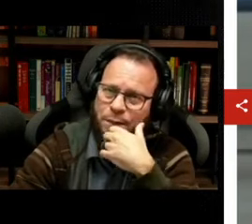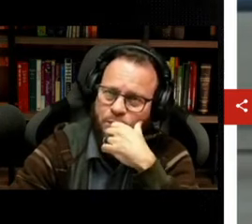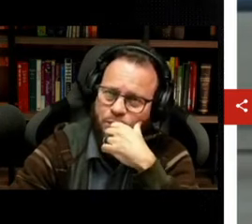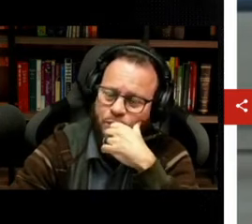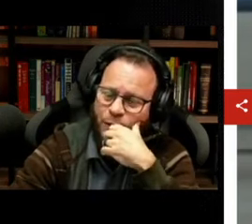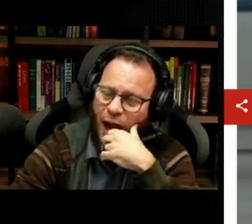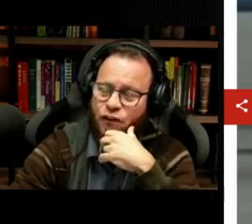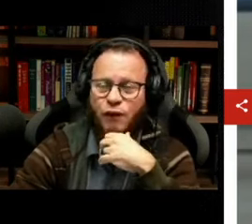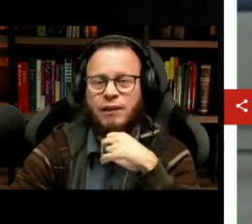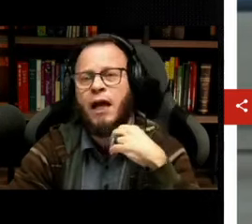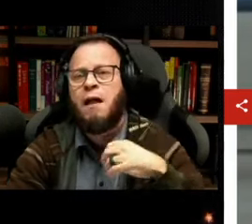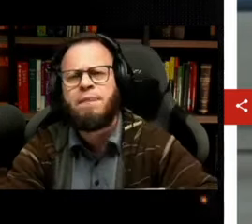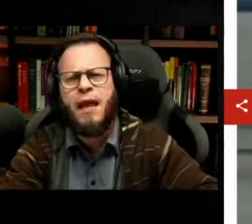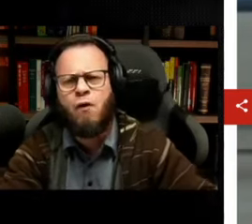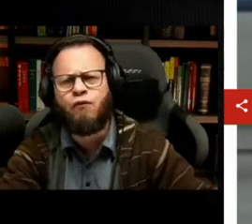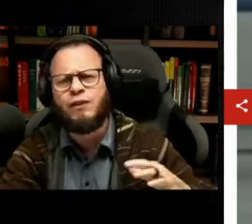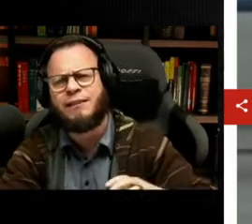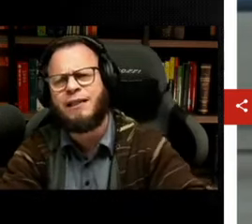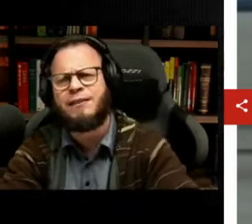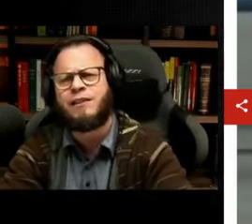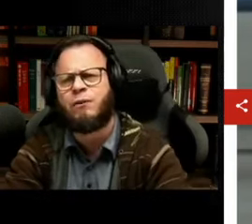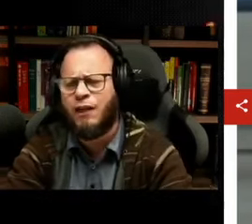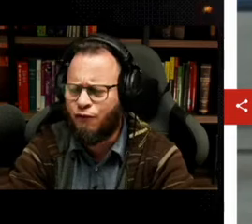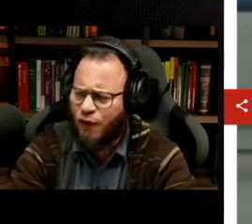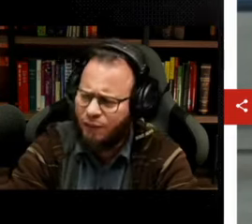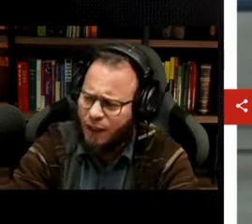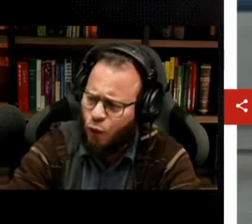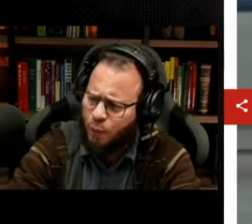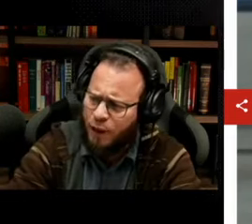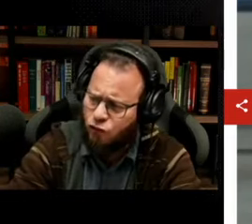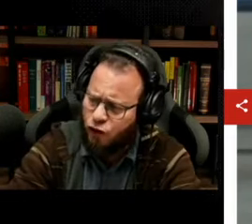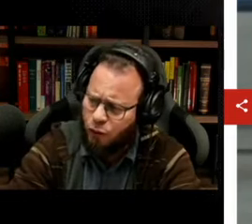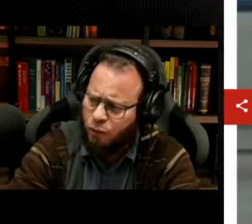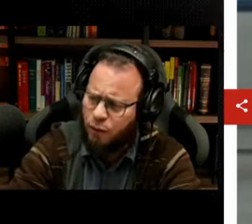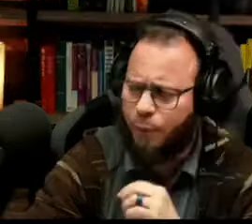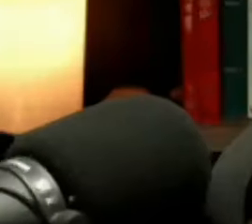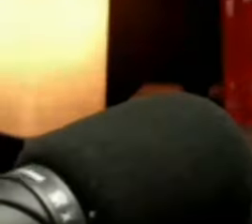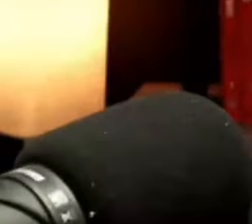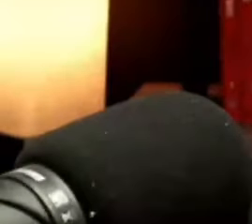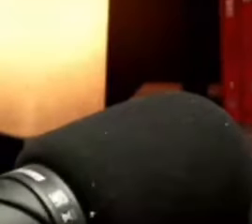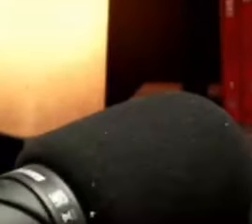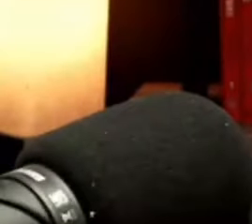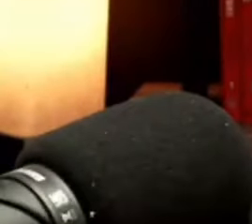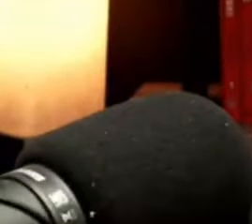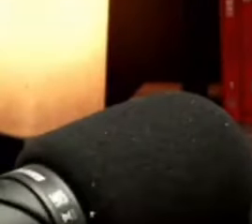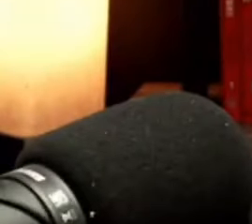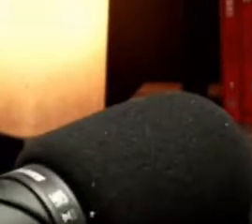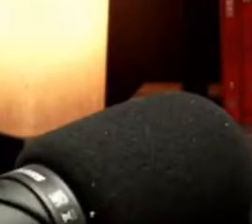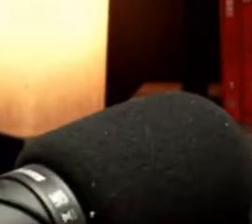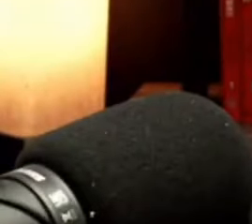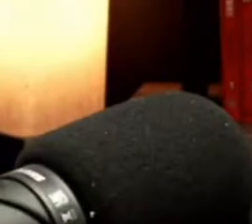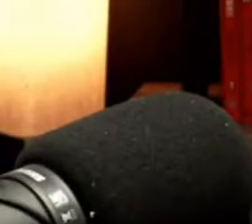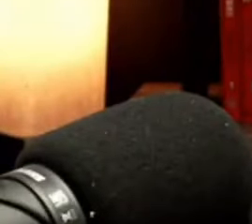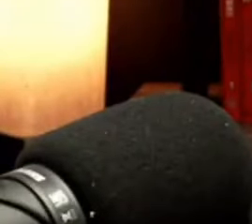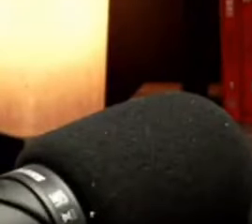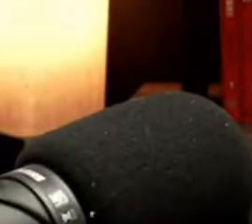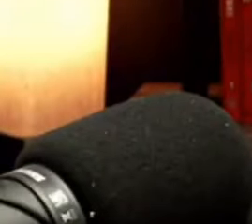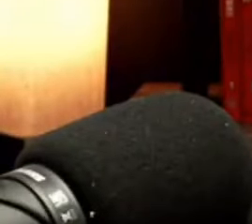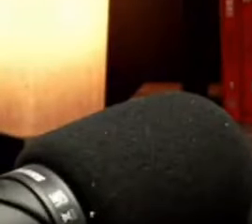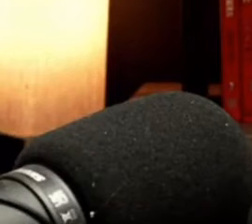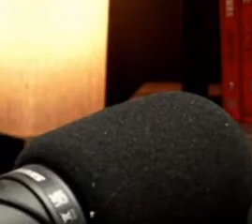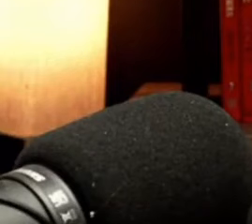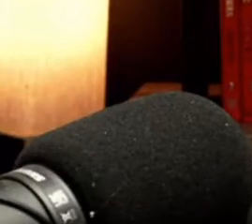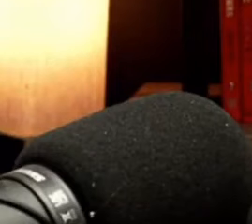isso aí. Aí eles falam assim, não, vocês estão defendendo o bandido. Não, peraí, eu defendendo o bandido?